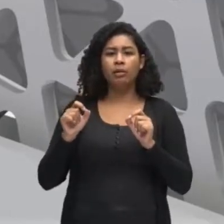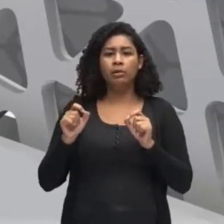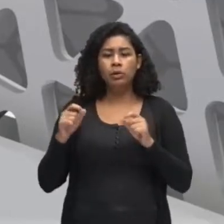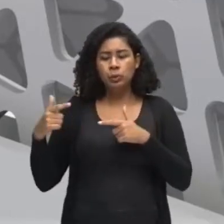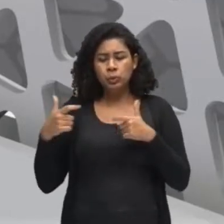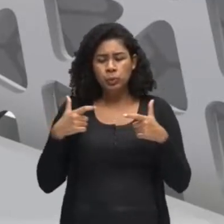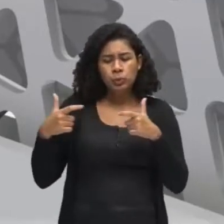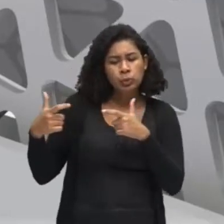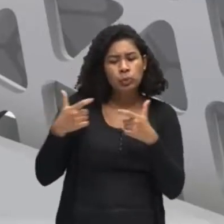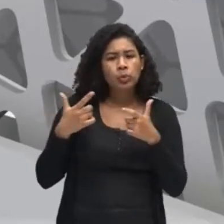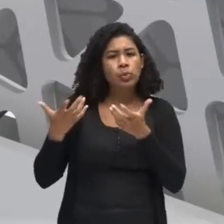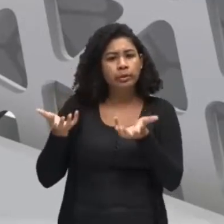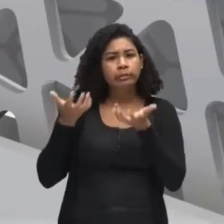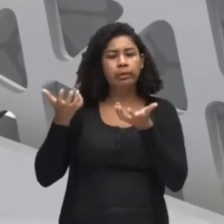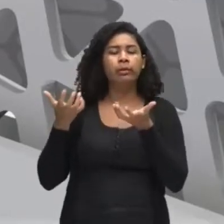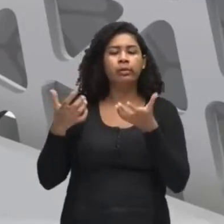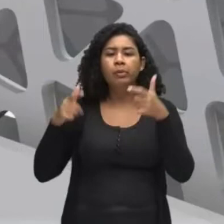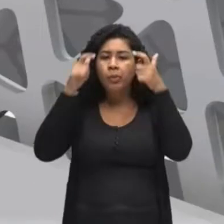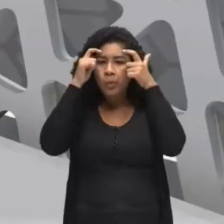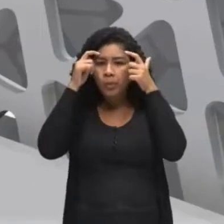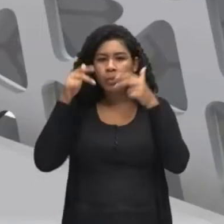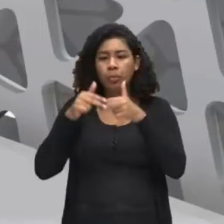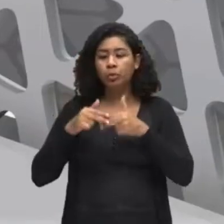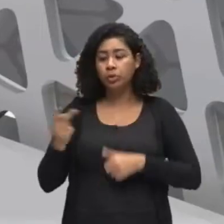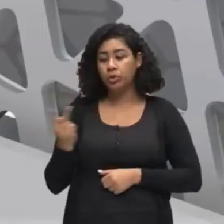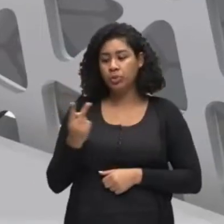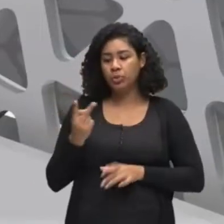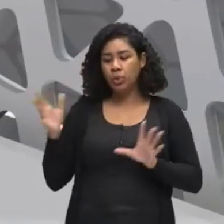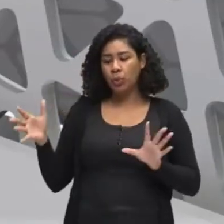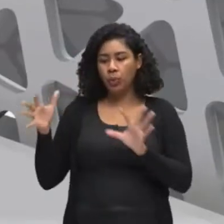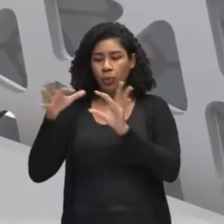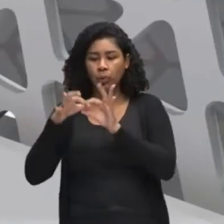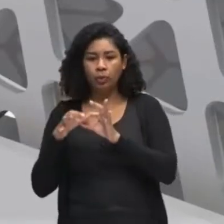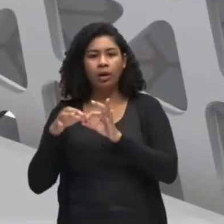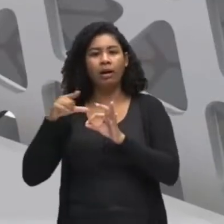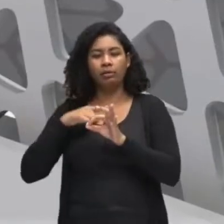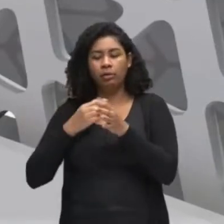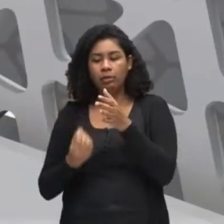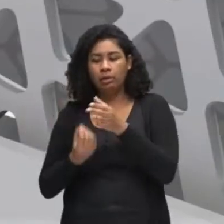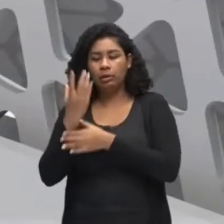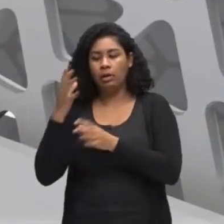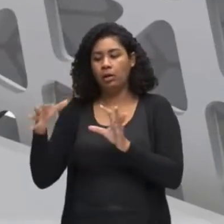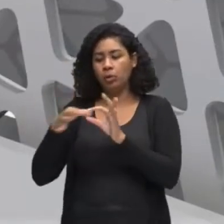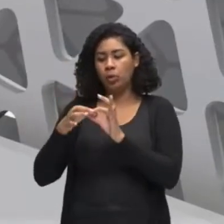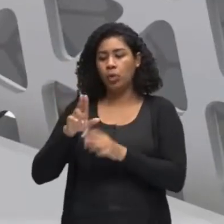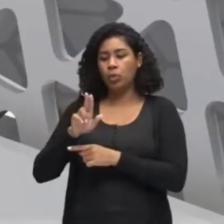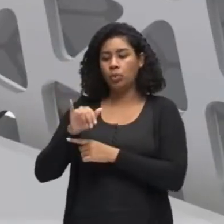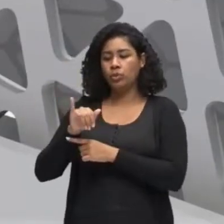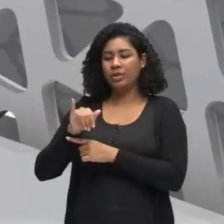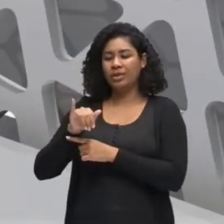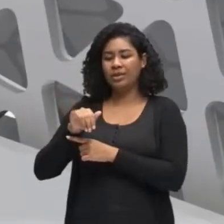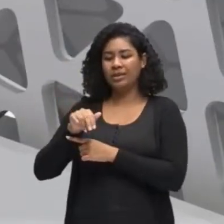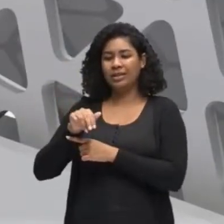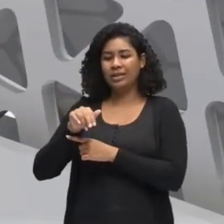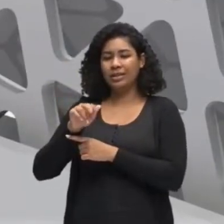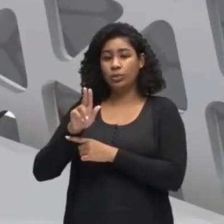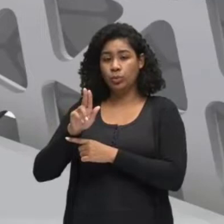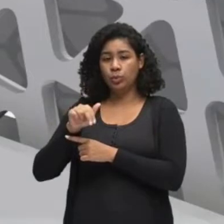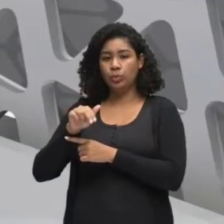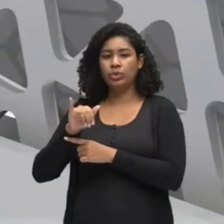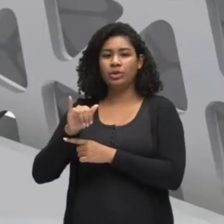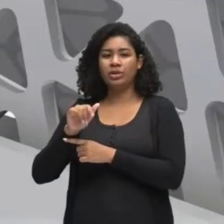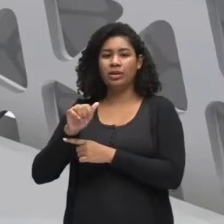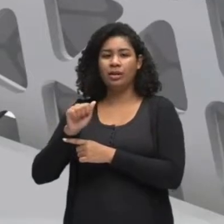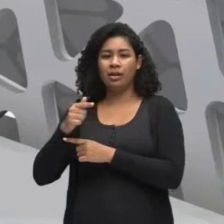coroa, eles se acabam se unindo numa única coroa, dando origem aí à União Ibérica. Então, o que os portugueses pensaram? Se eu